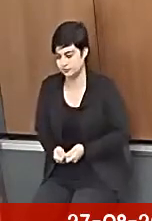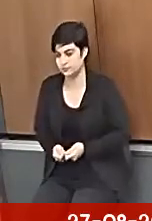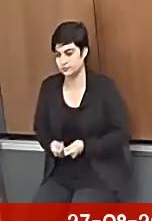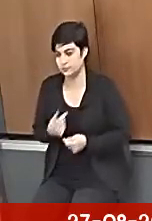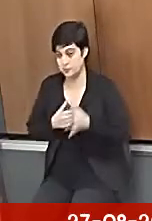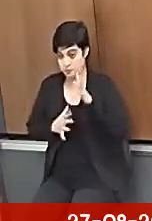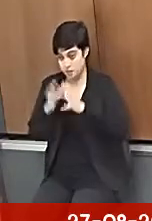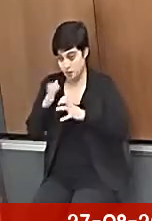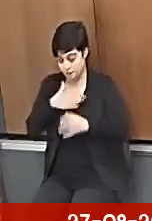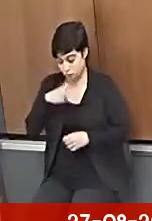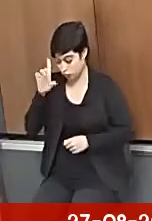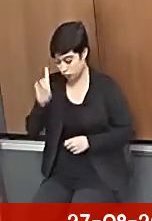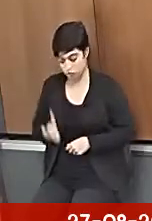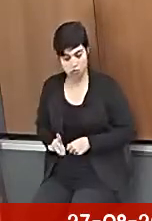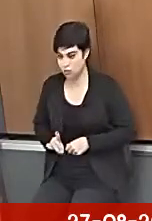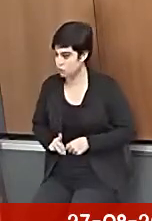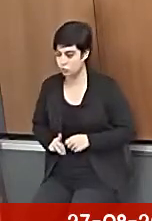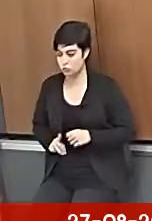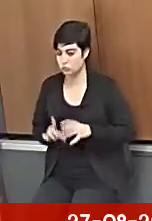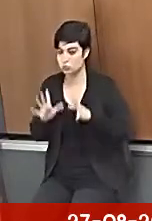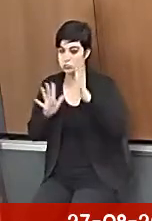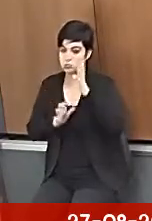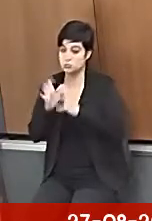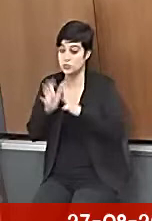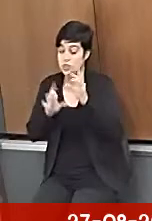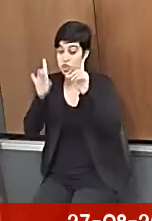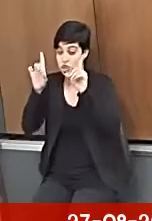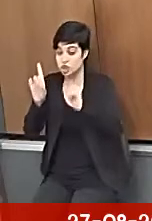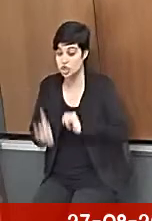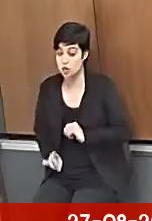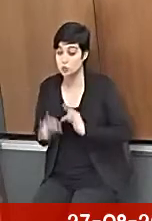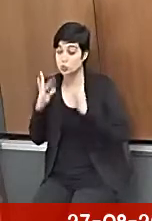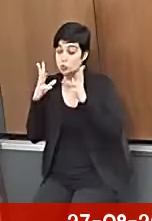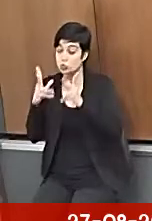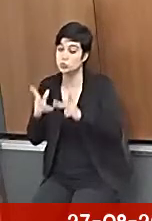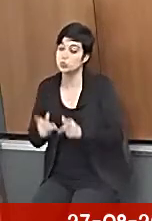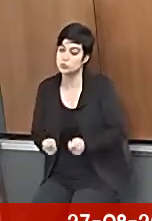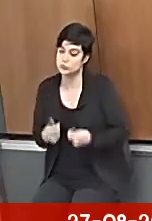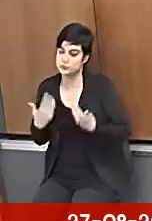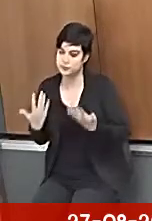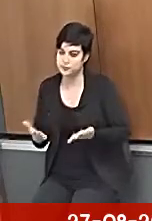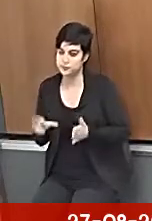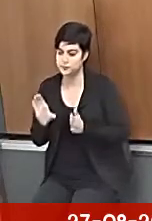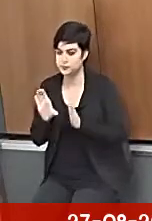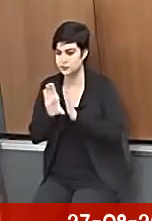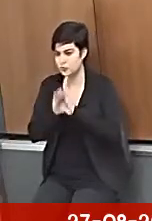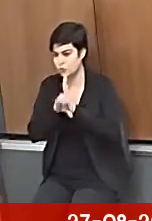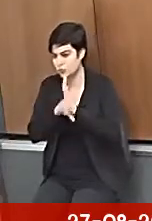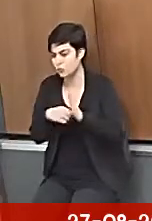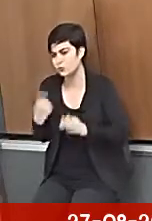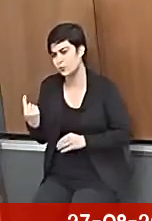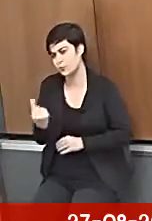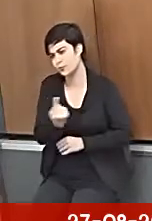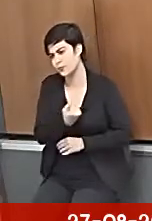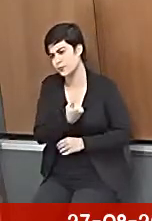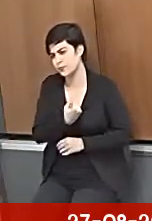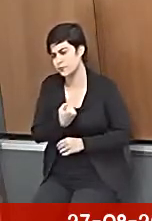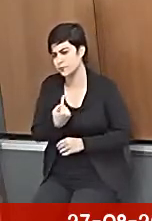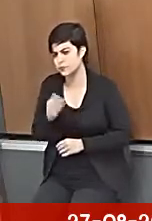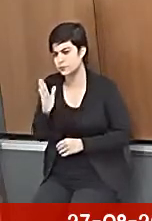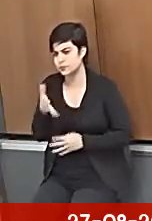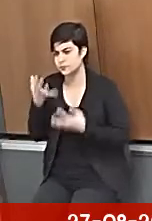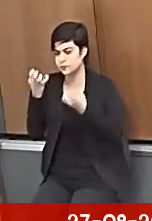pelos meus direitos como brigar pelos direitos de todos né ea constituição nosso como já foi é